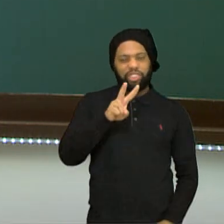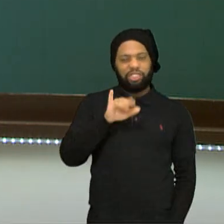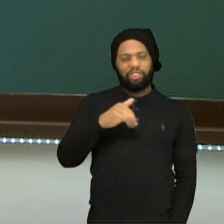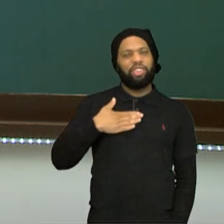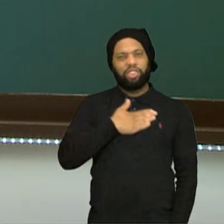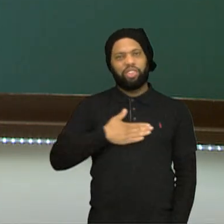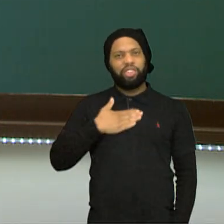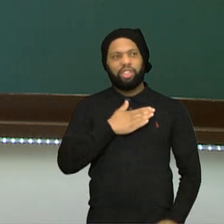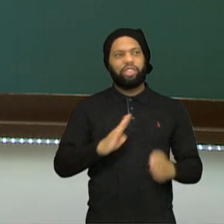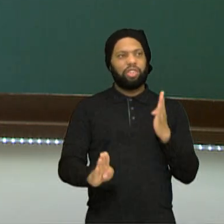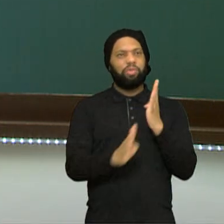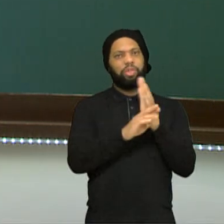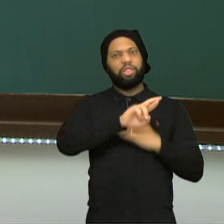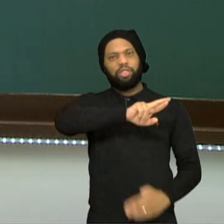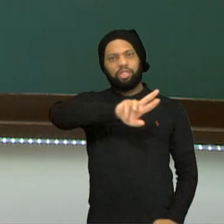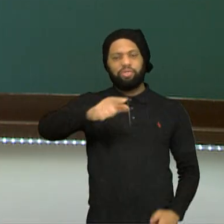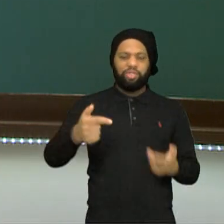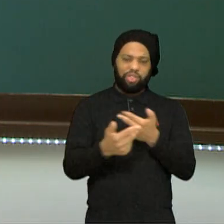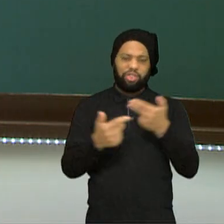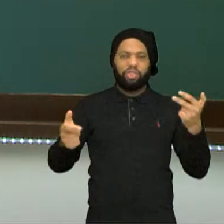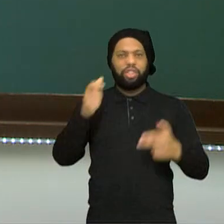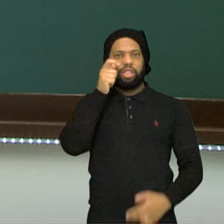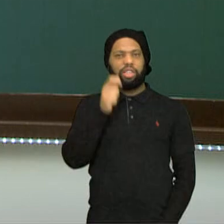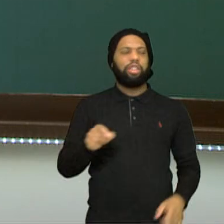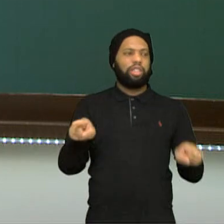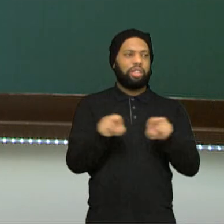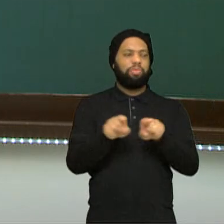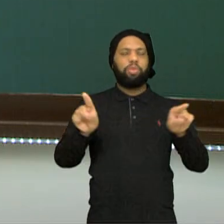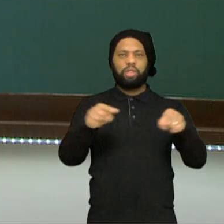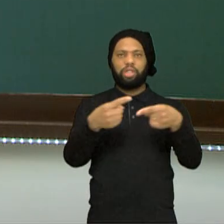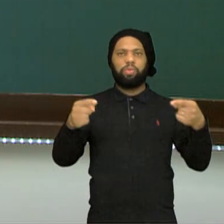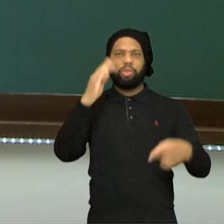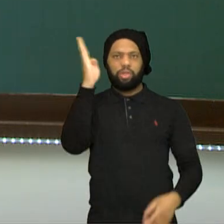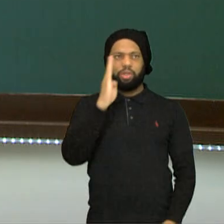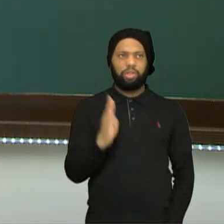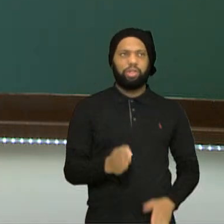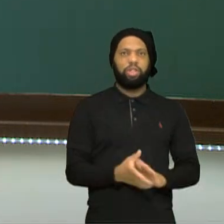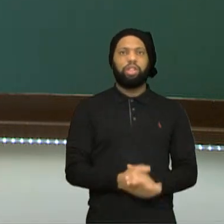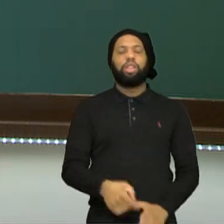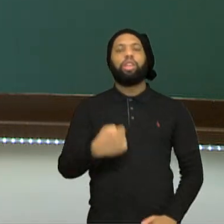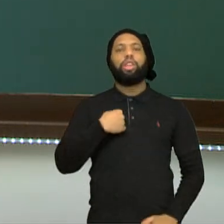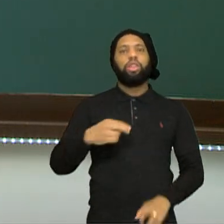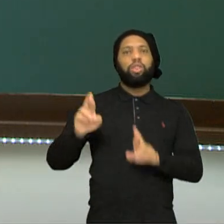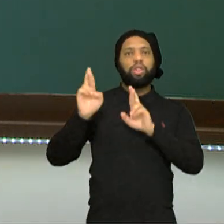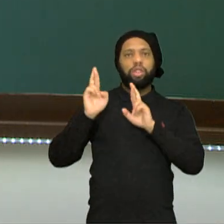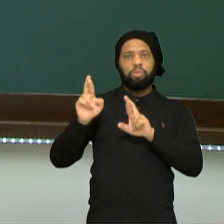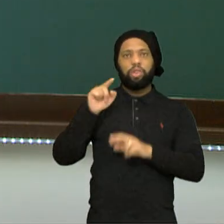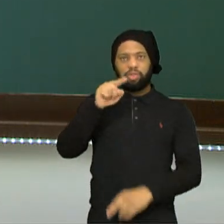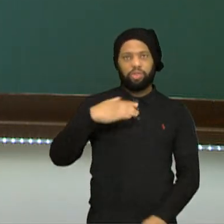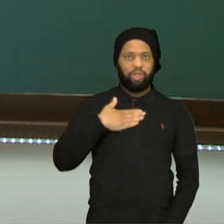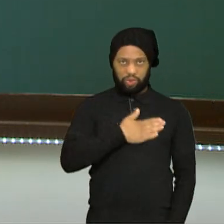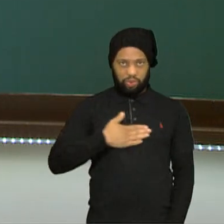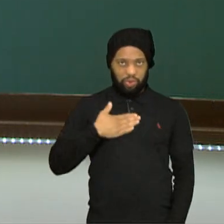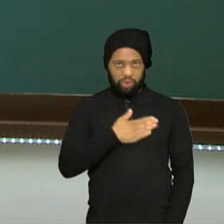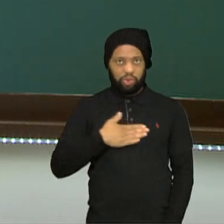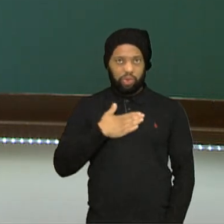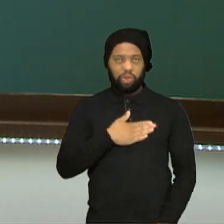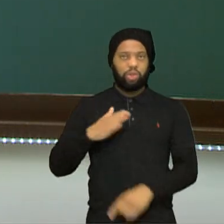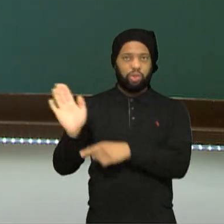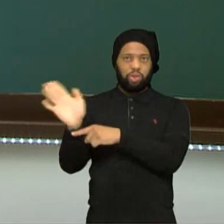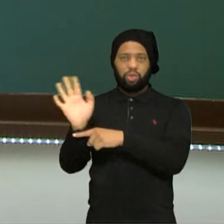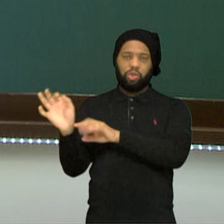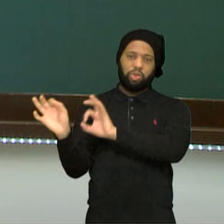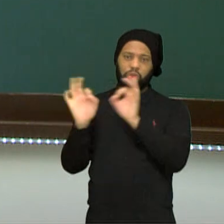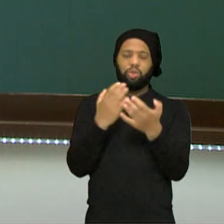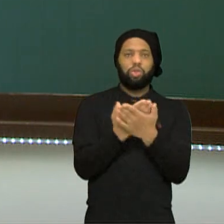descobrir muita coisa interessante, né, da nossa música brasileira. Espero que vocês tenham gostado, né? Nesse vídeo,